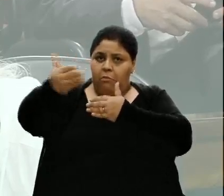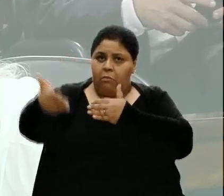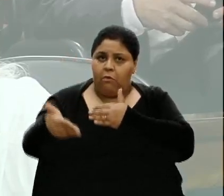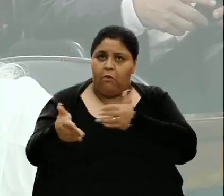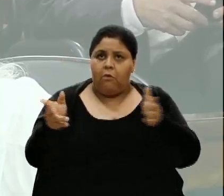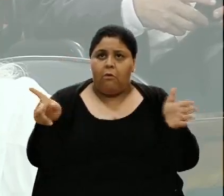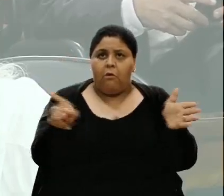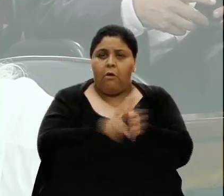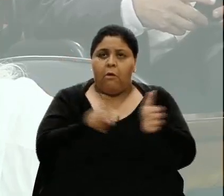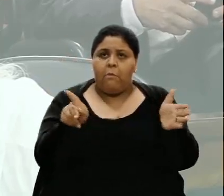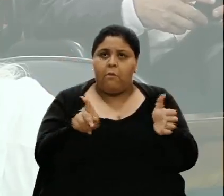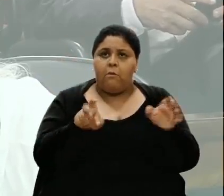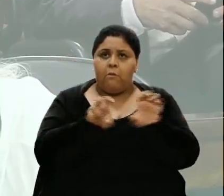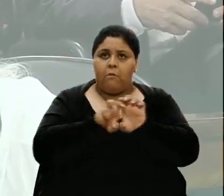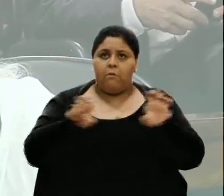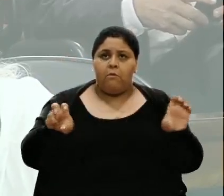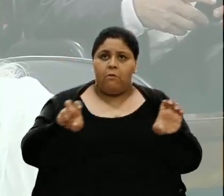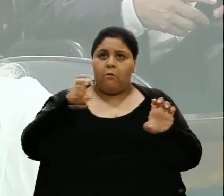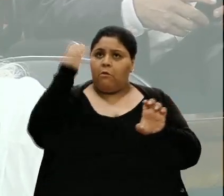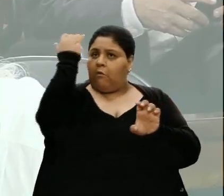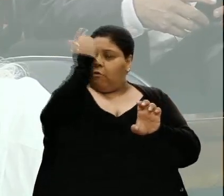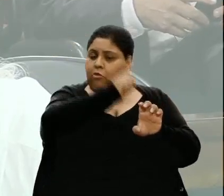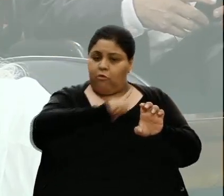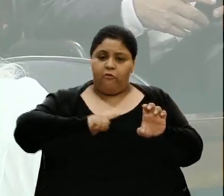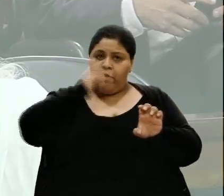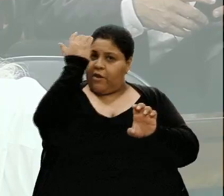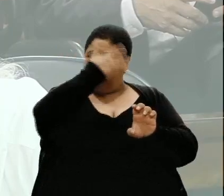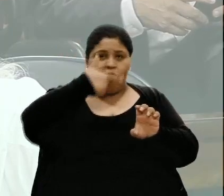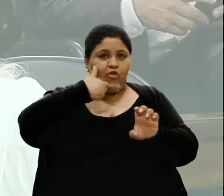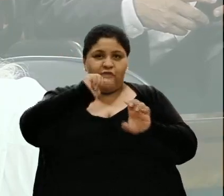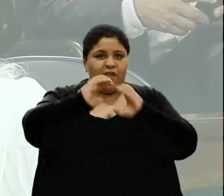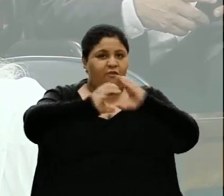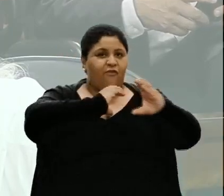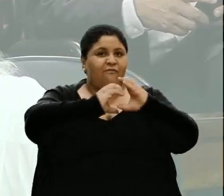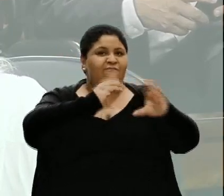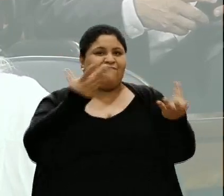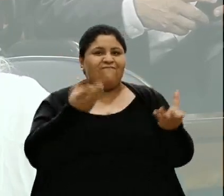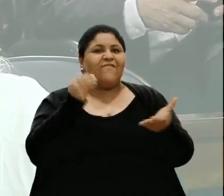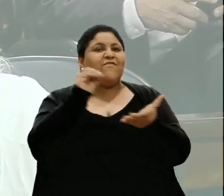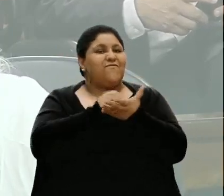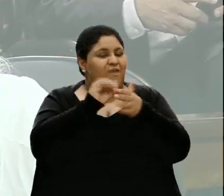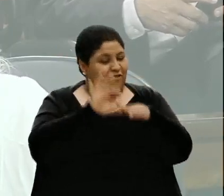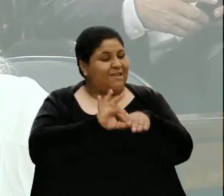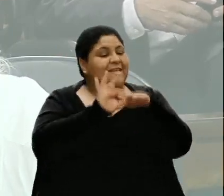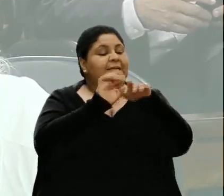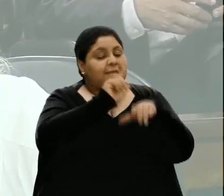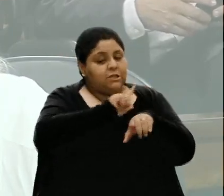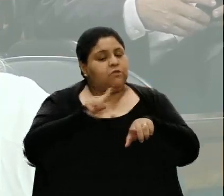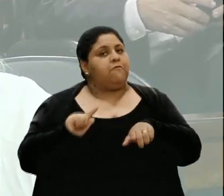do governo Adiló não consegue se comunicar. Falta o quê? Falta liderança de governo.